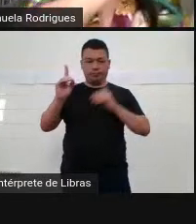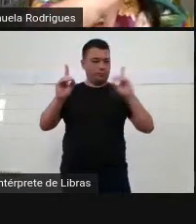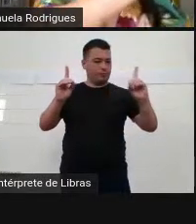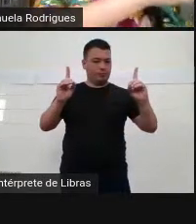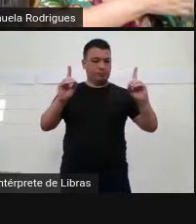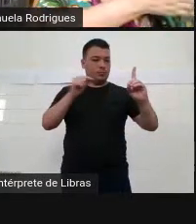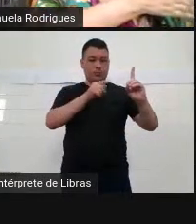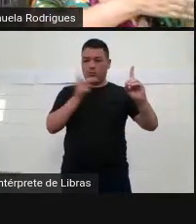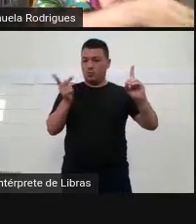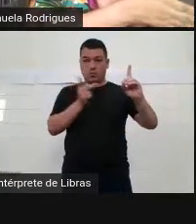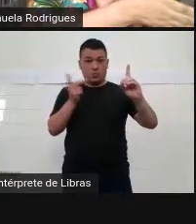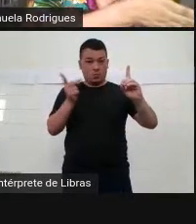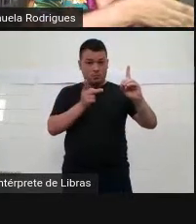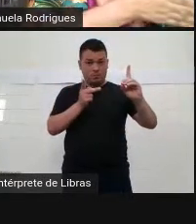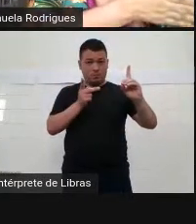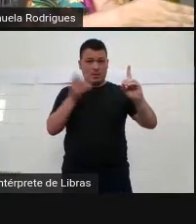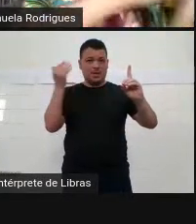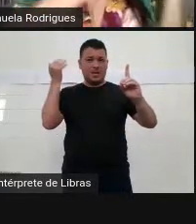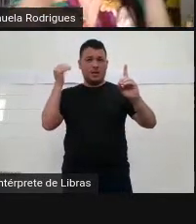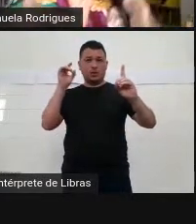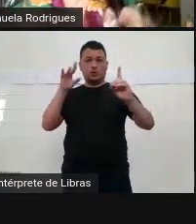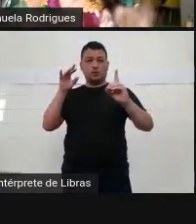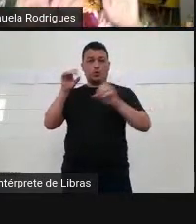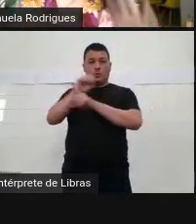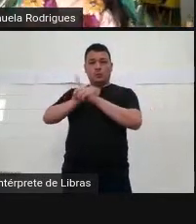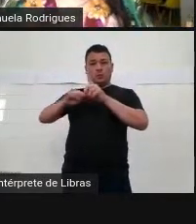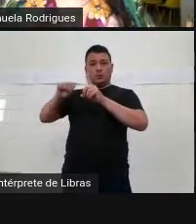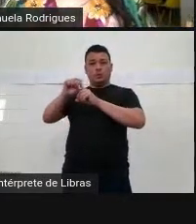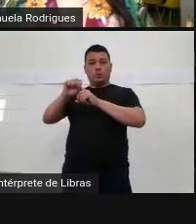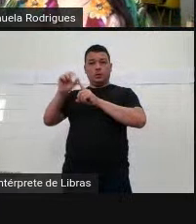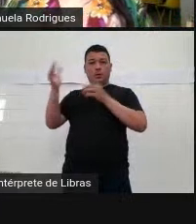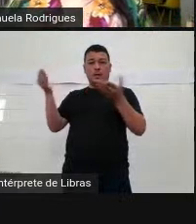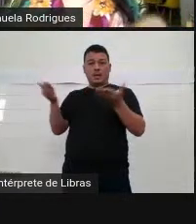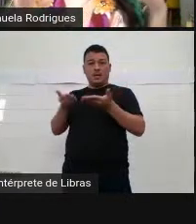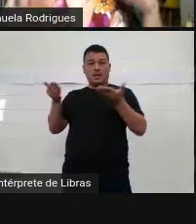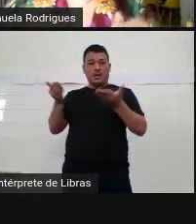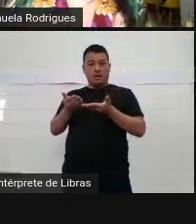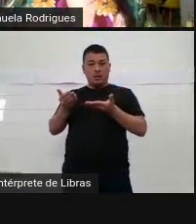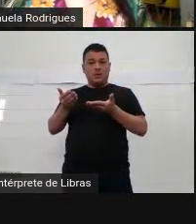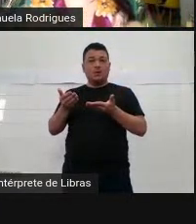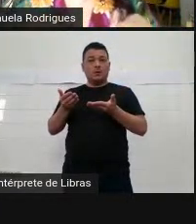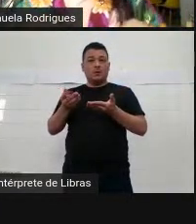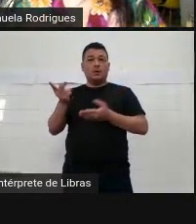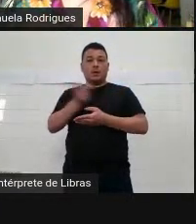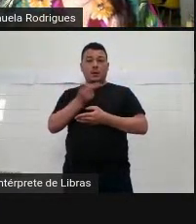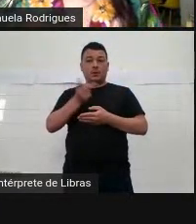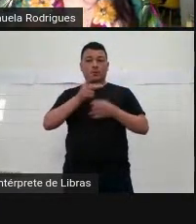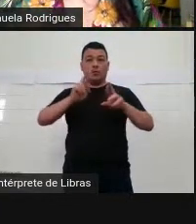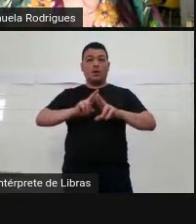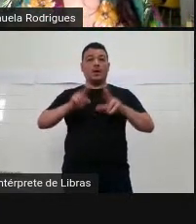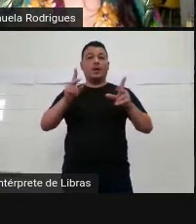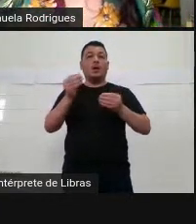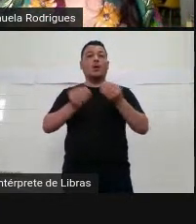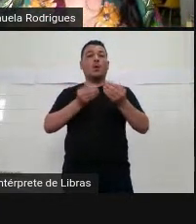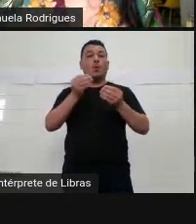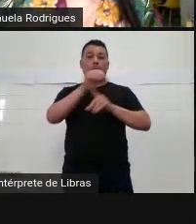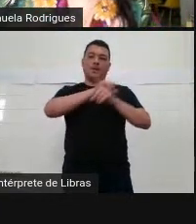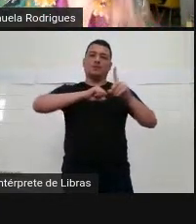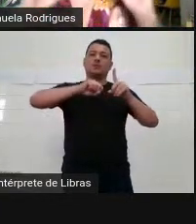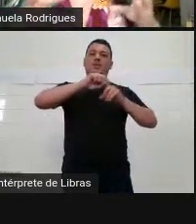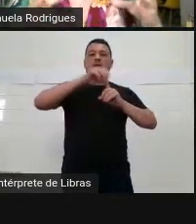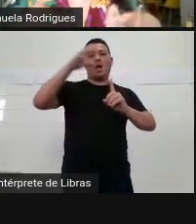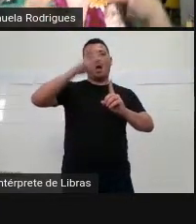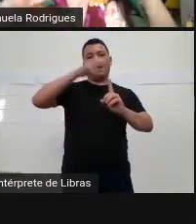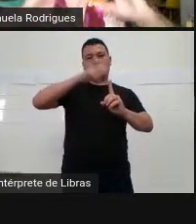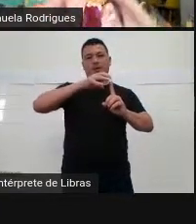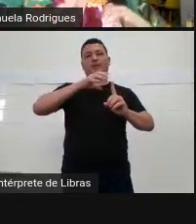plano só do social, agora se tornarão diferenças ontológicas, né?